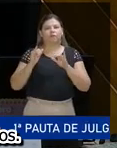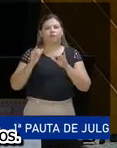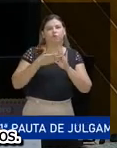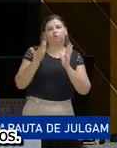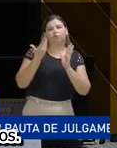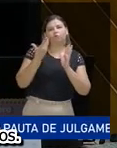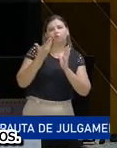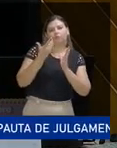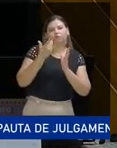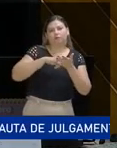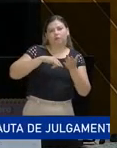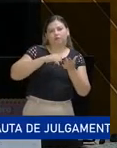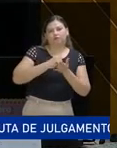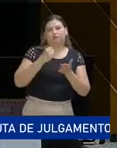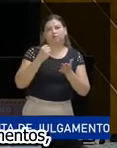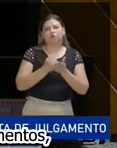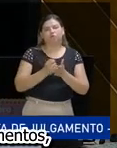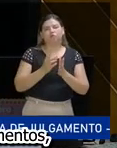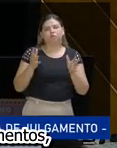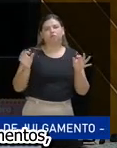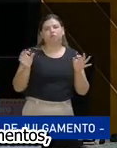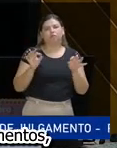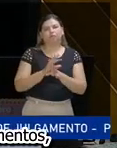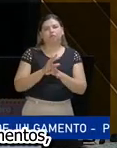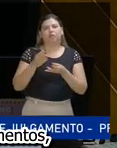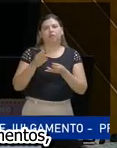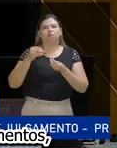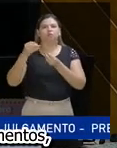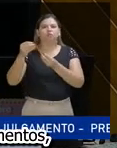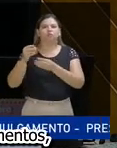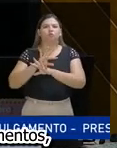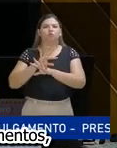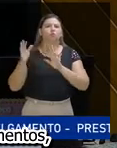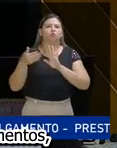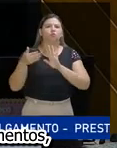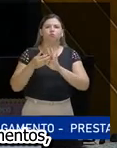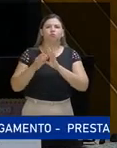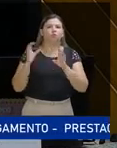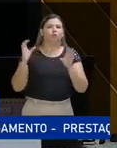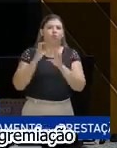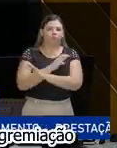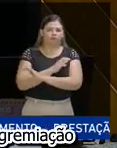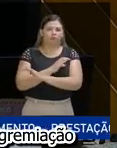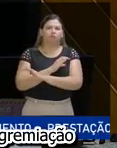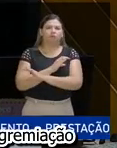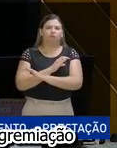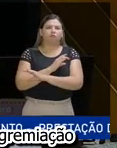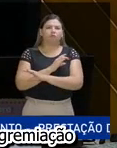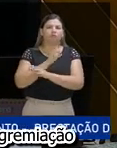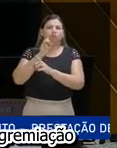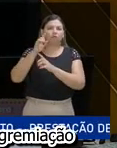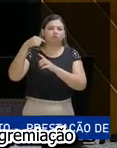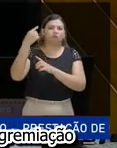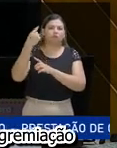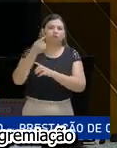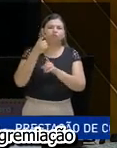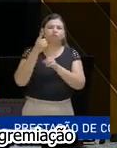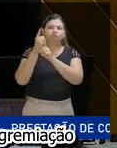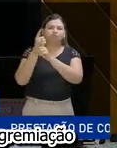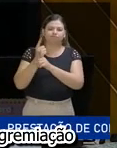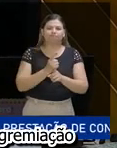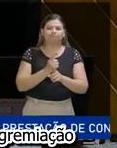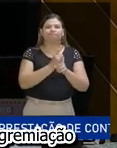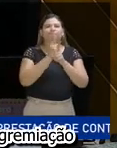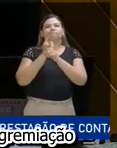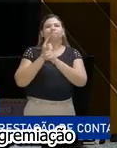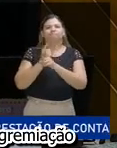sido apresentados. No parecer acerca da irregularidade de outros documentos, foram detectadas diversas irregularidades,